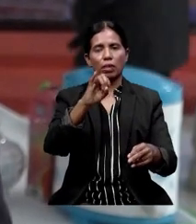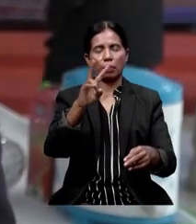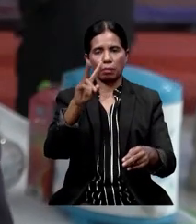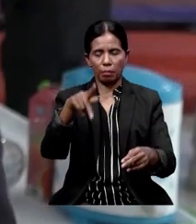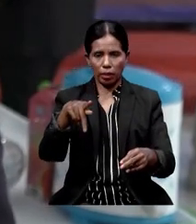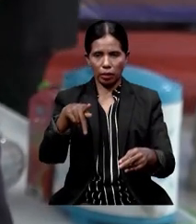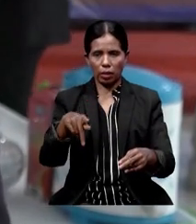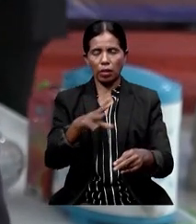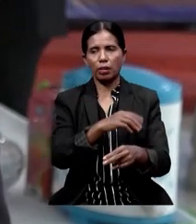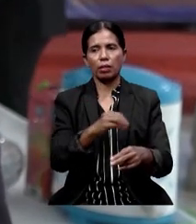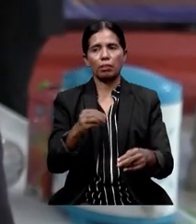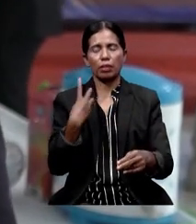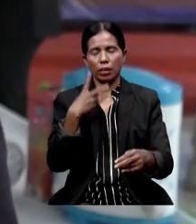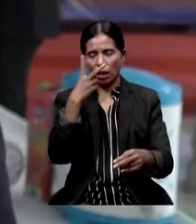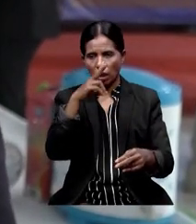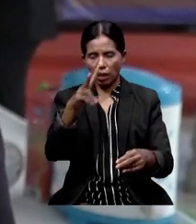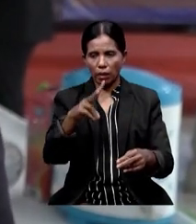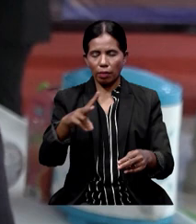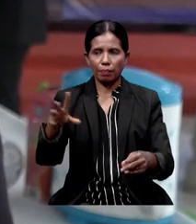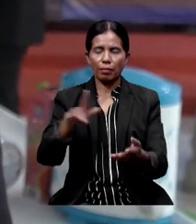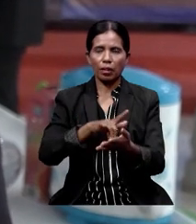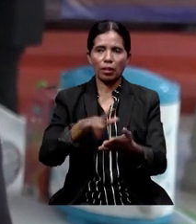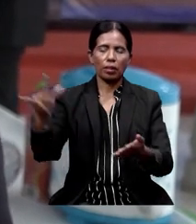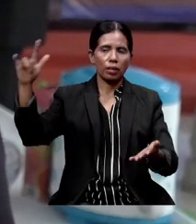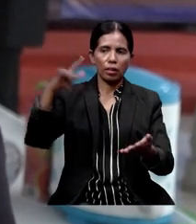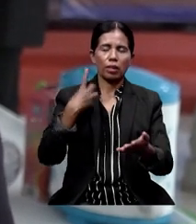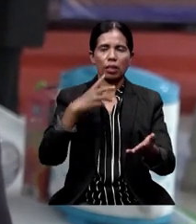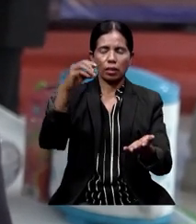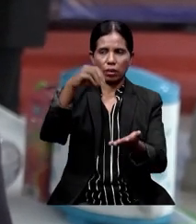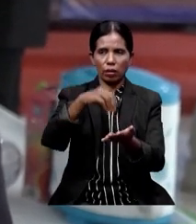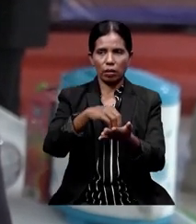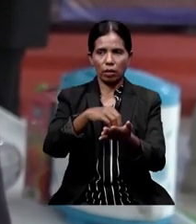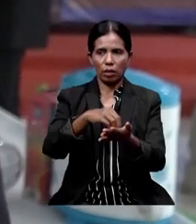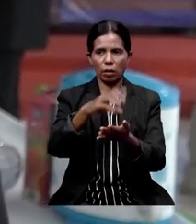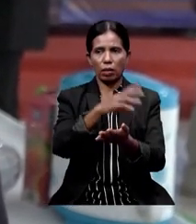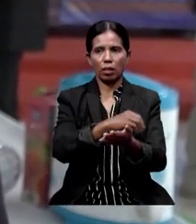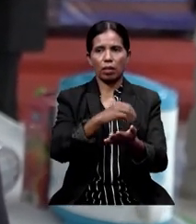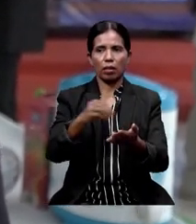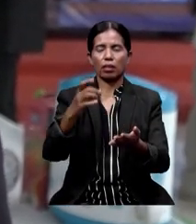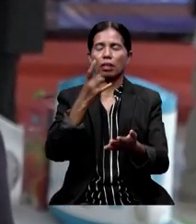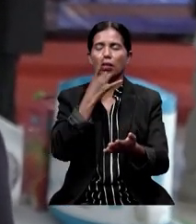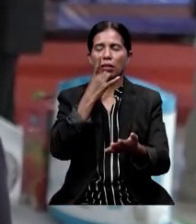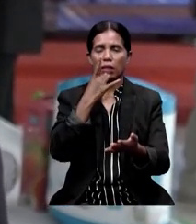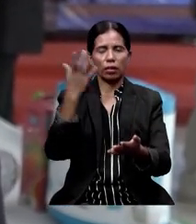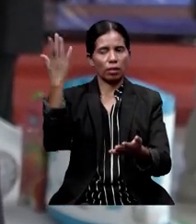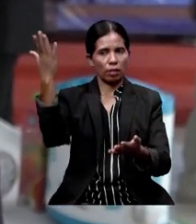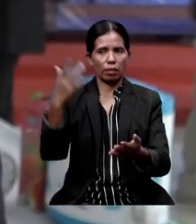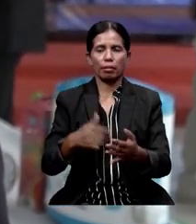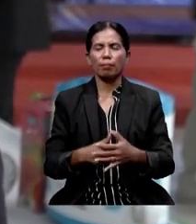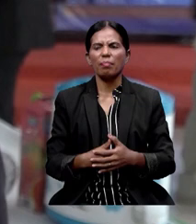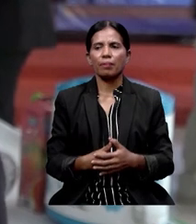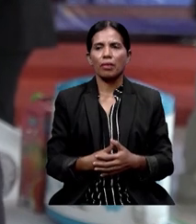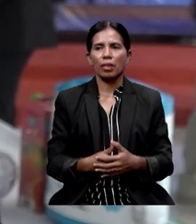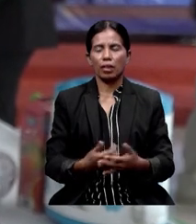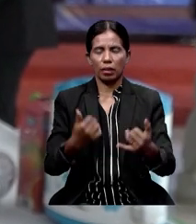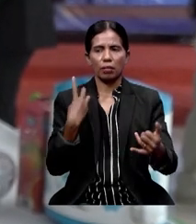Homos ato hare ni pista né né at ia possibilidade kar kita tau iluminação ahi. Nabe ida